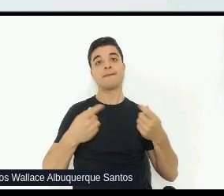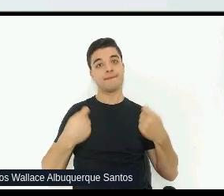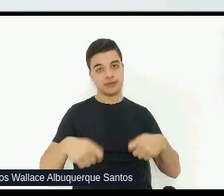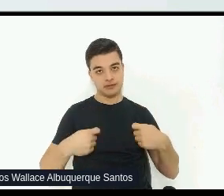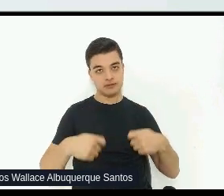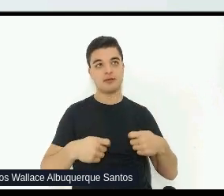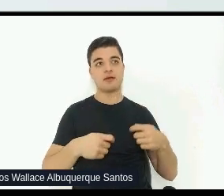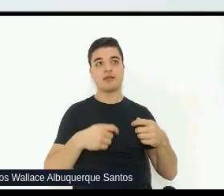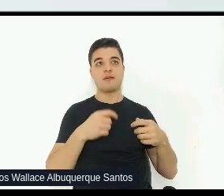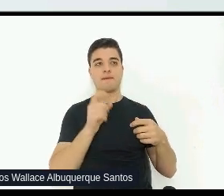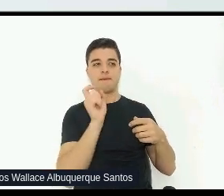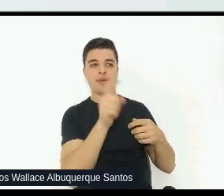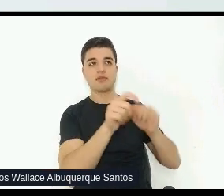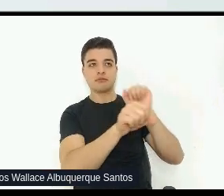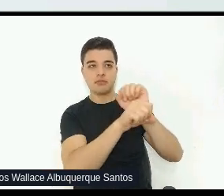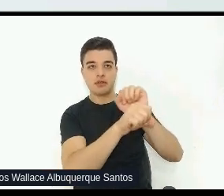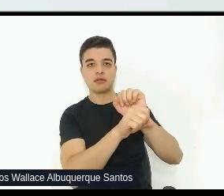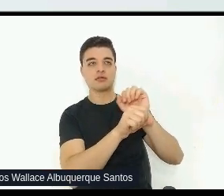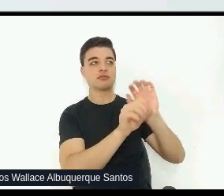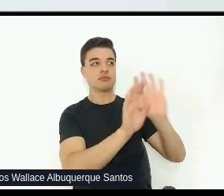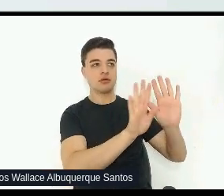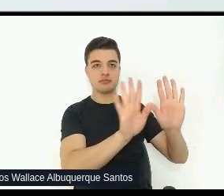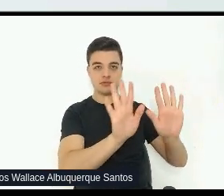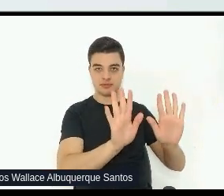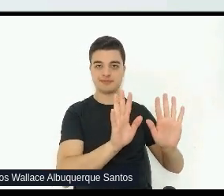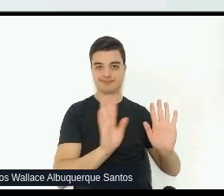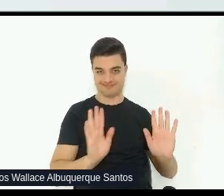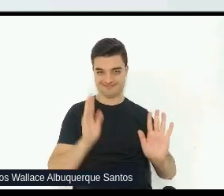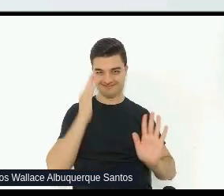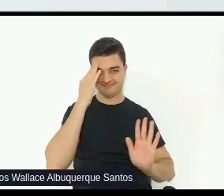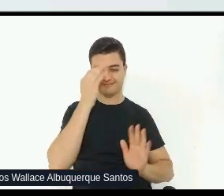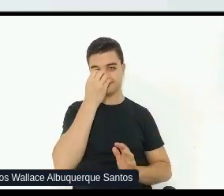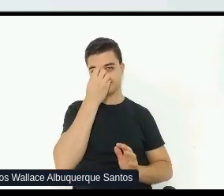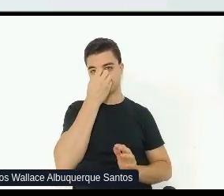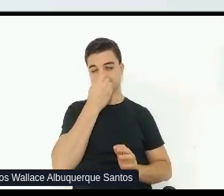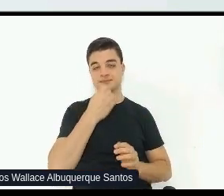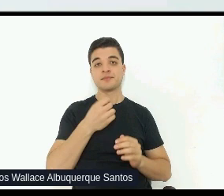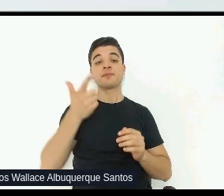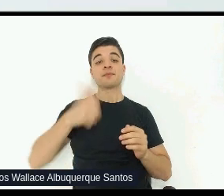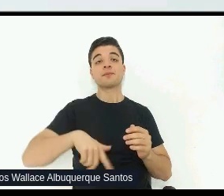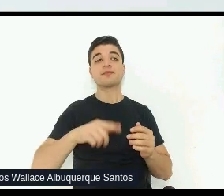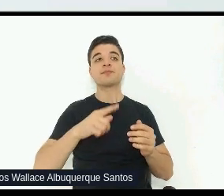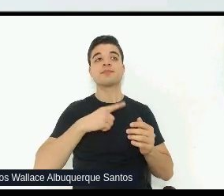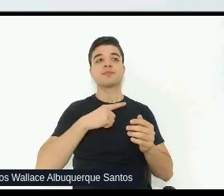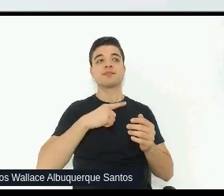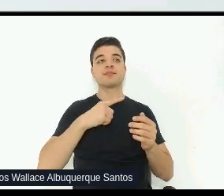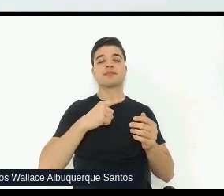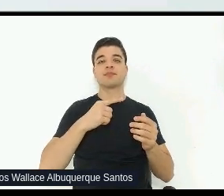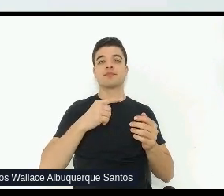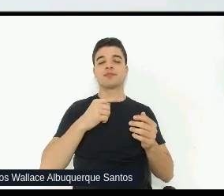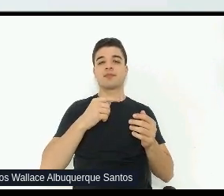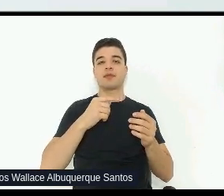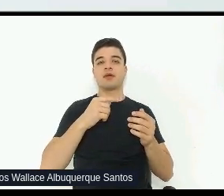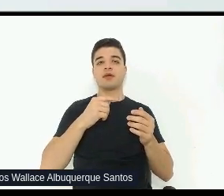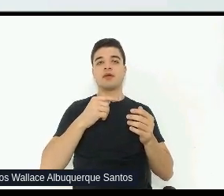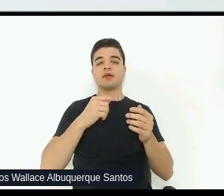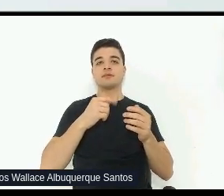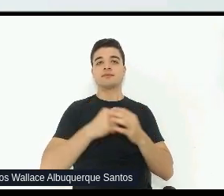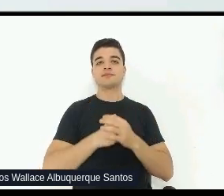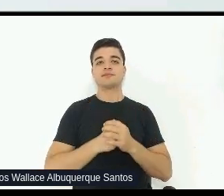fazer ali. Sem contar os critérios ali dos 3 flashes, né? Que a gente não tem que